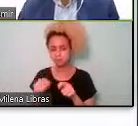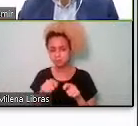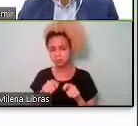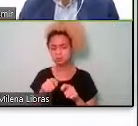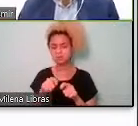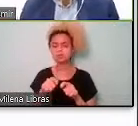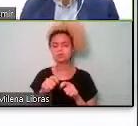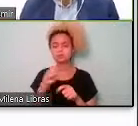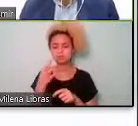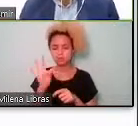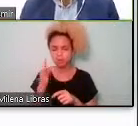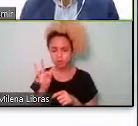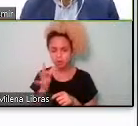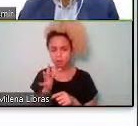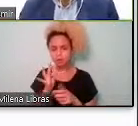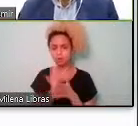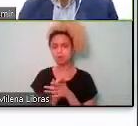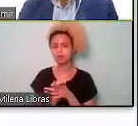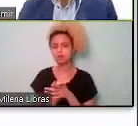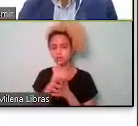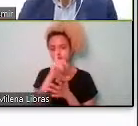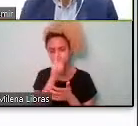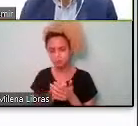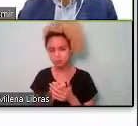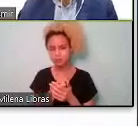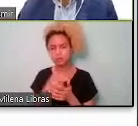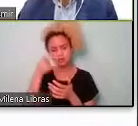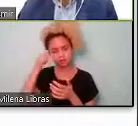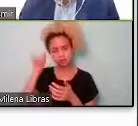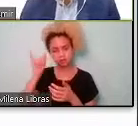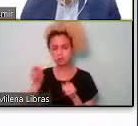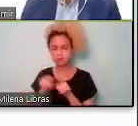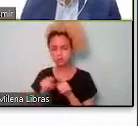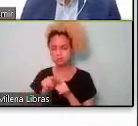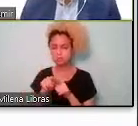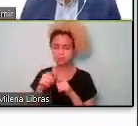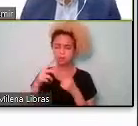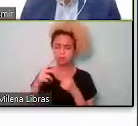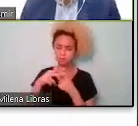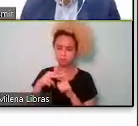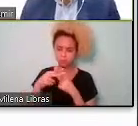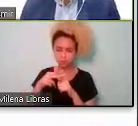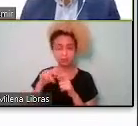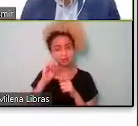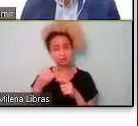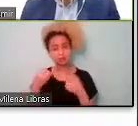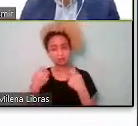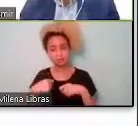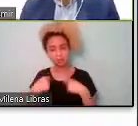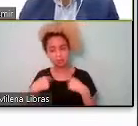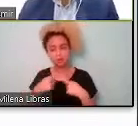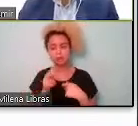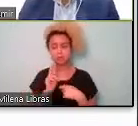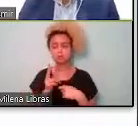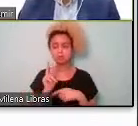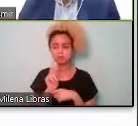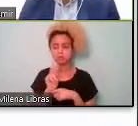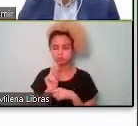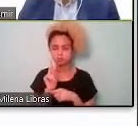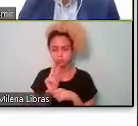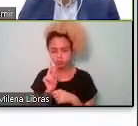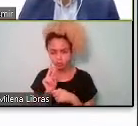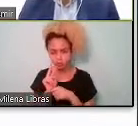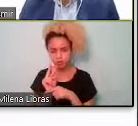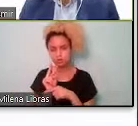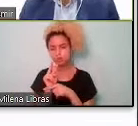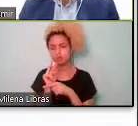técnicas e determinações de medidas preventivas, e às vezes até corretivas, se necessário, para manter aí uma boa conservação e